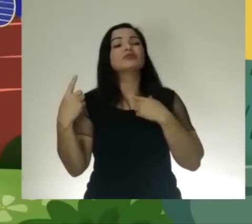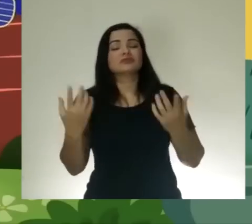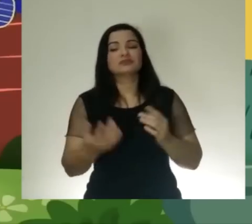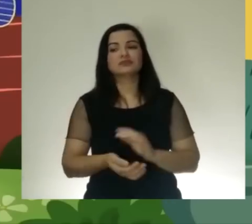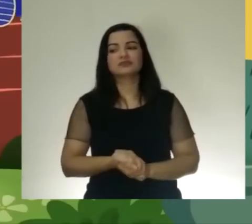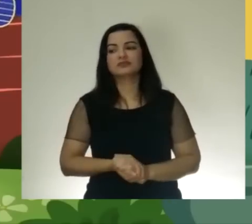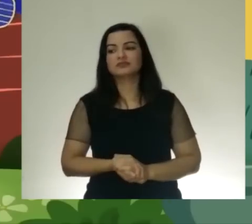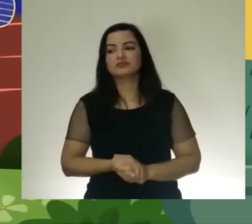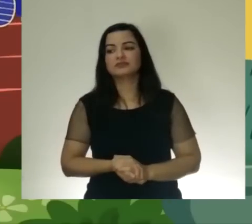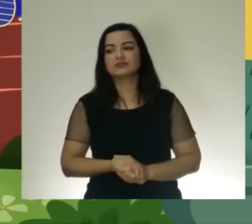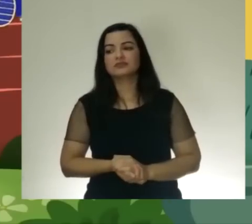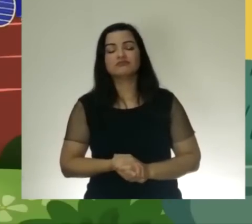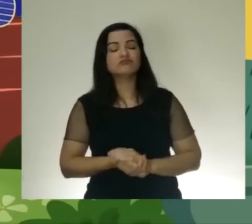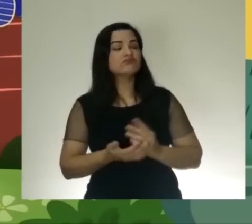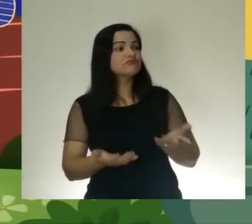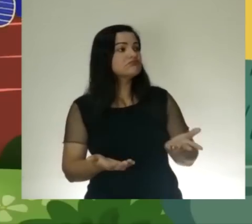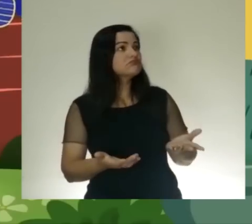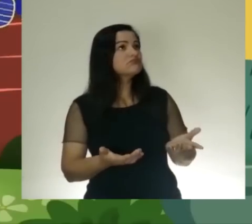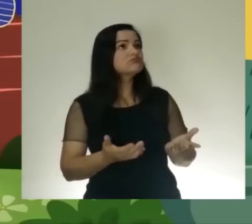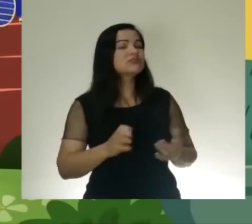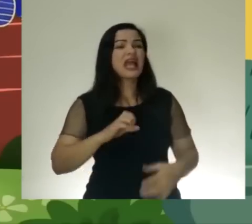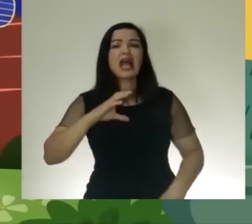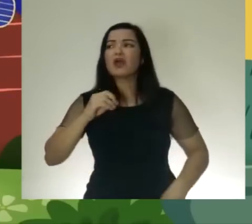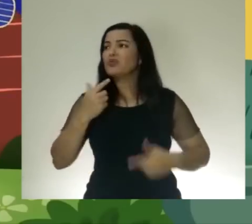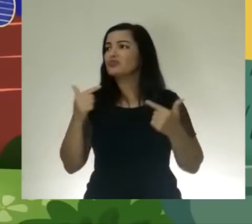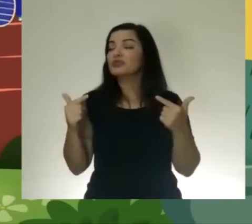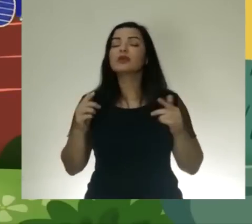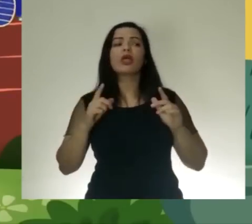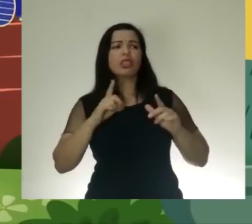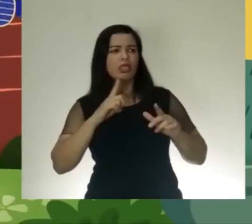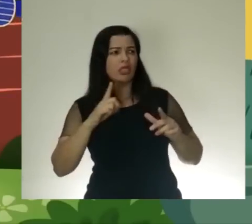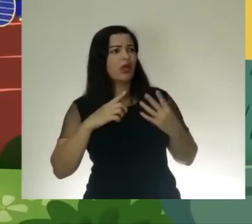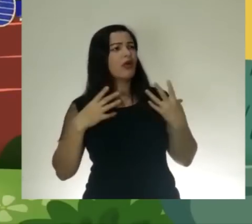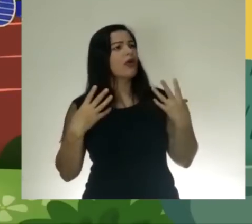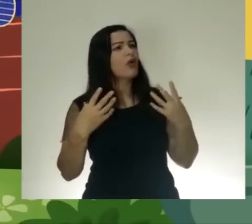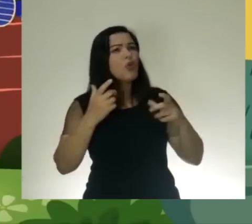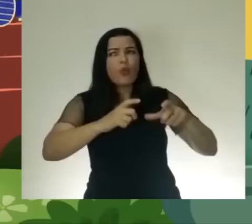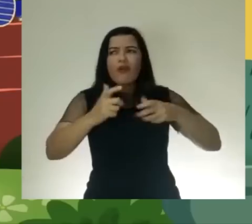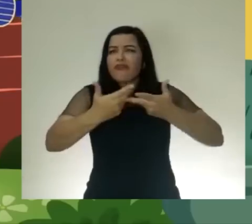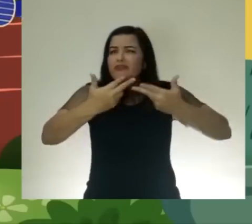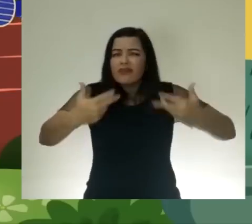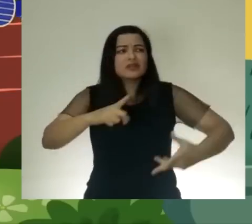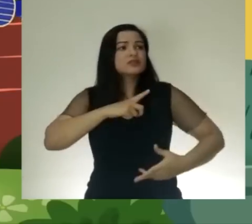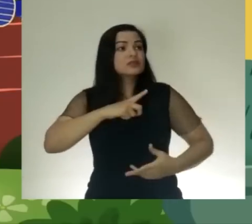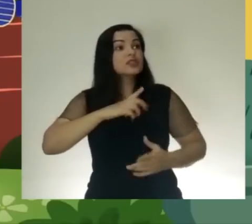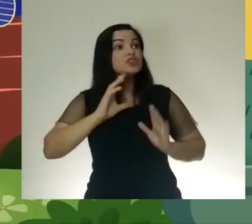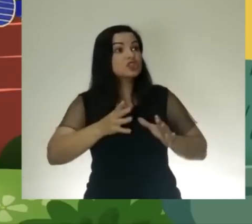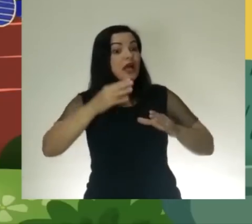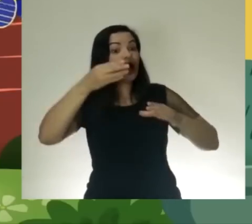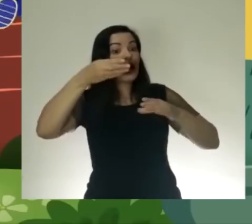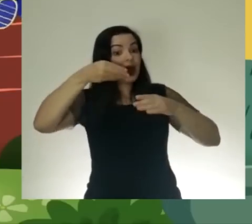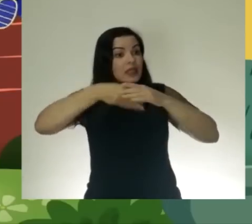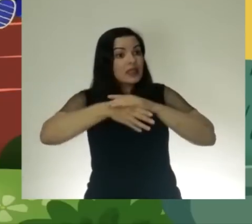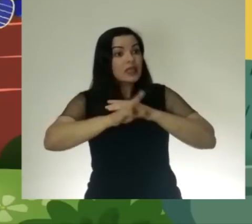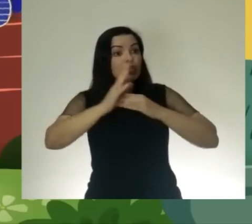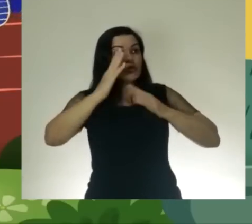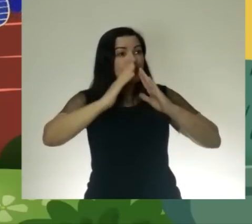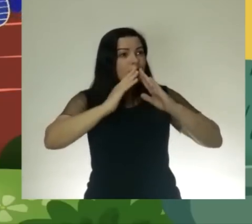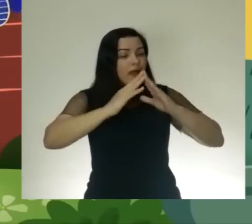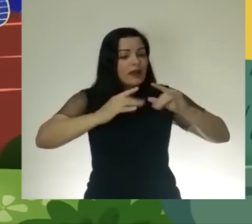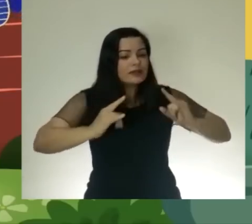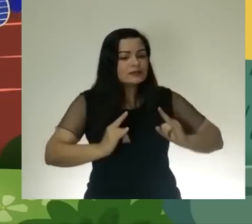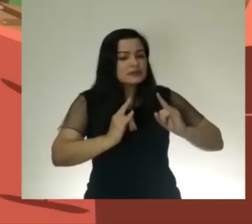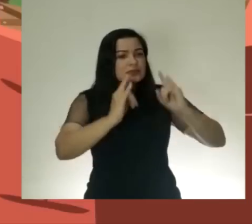vários outros lugares têm eco. E eu até já ouvi eco em um prédio muito antigo. Cavernas também têm